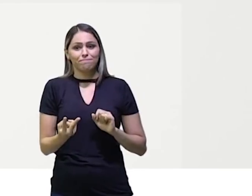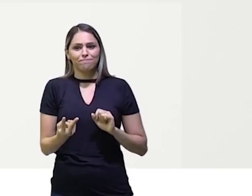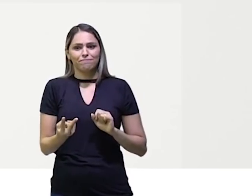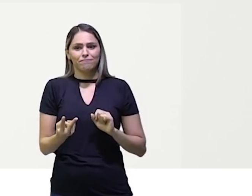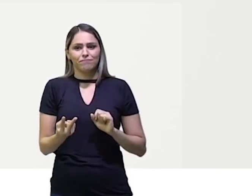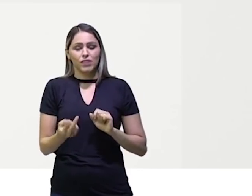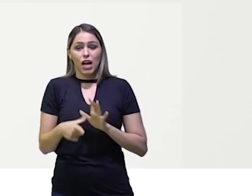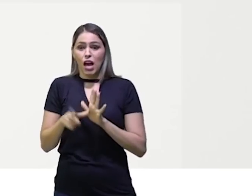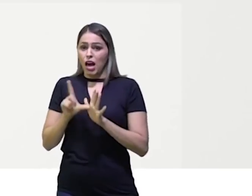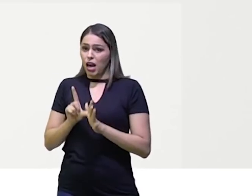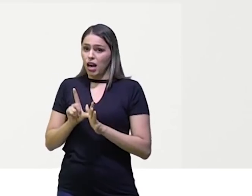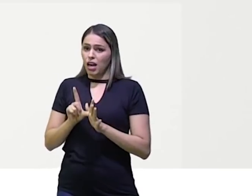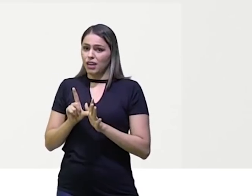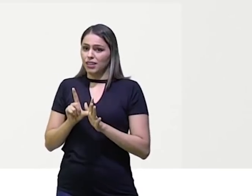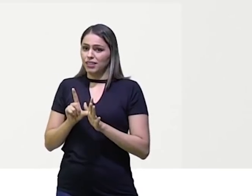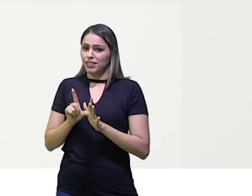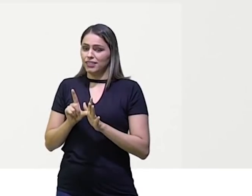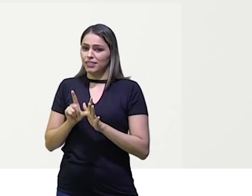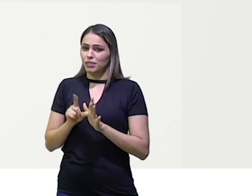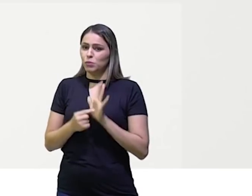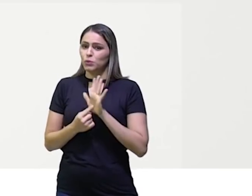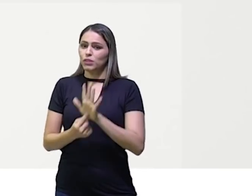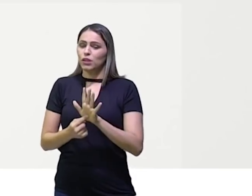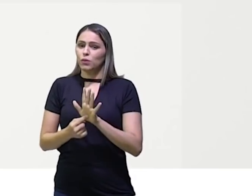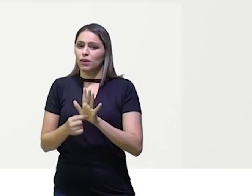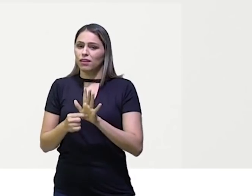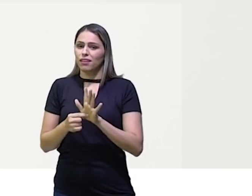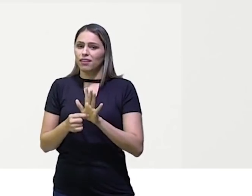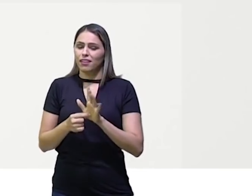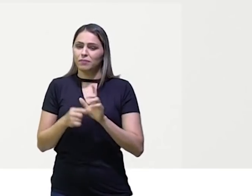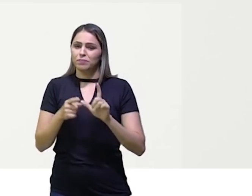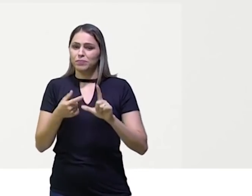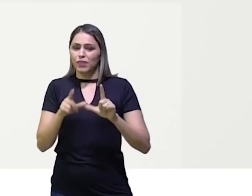agora que era o 6.